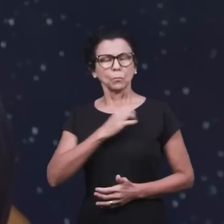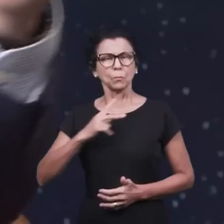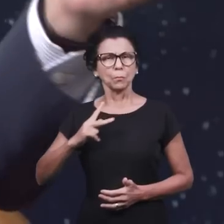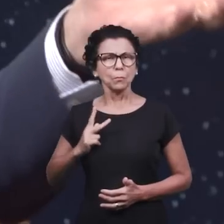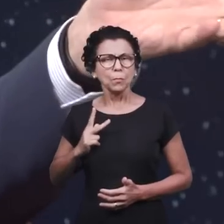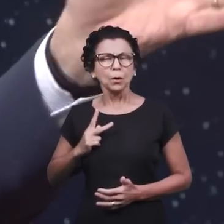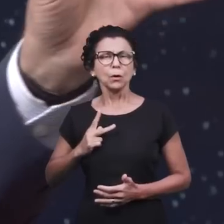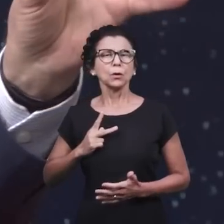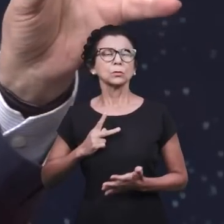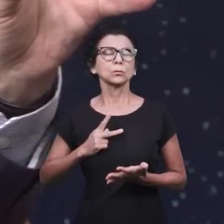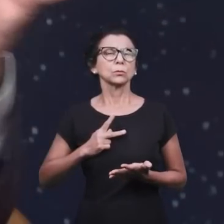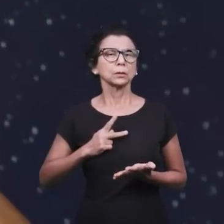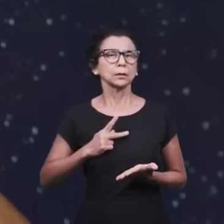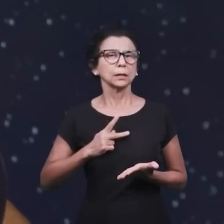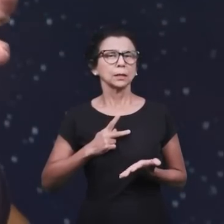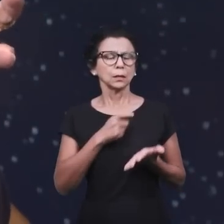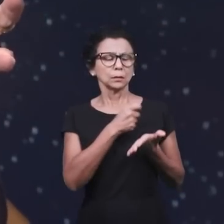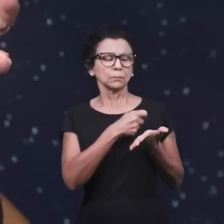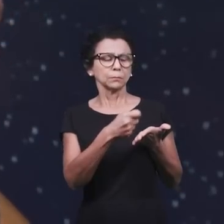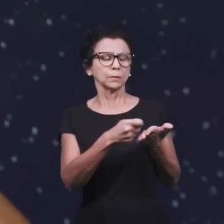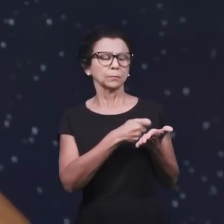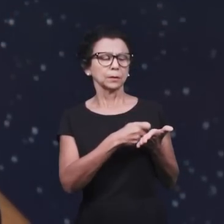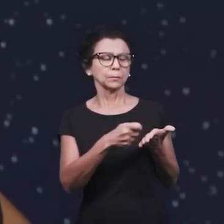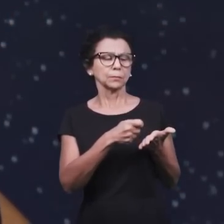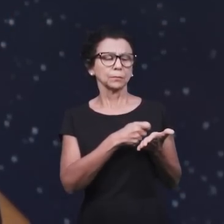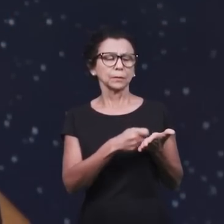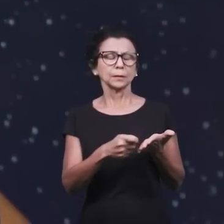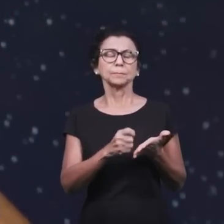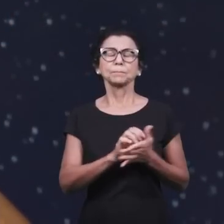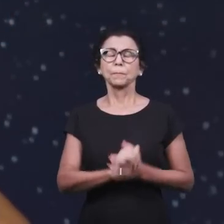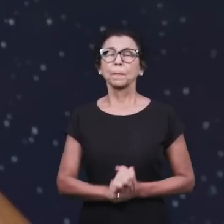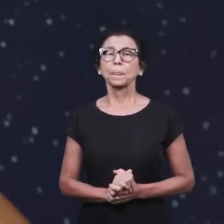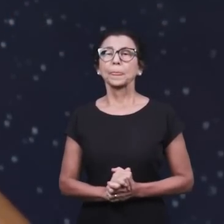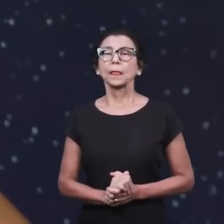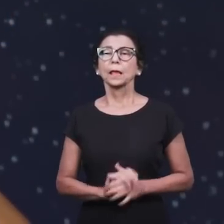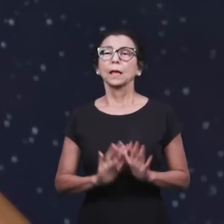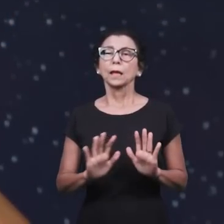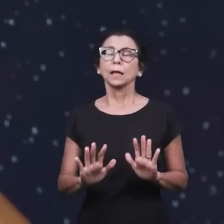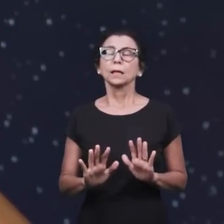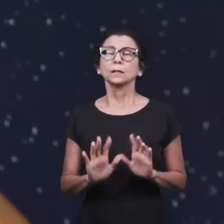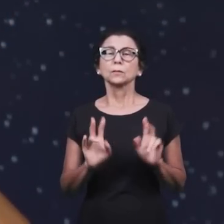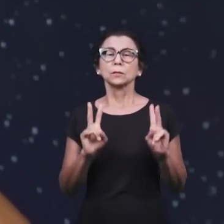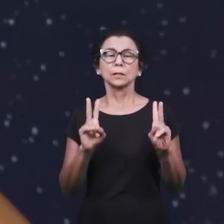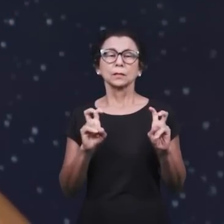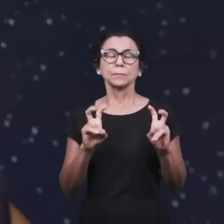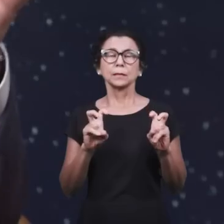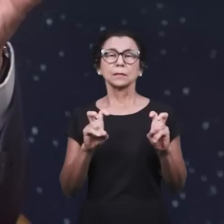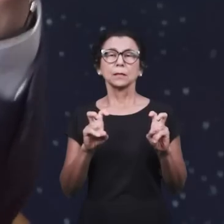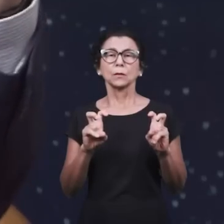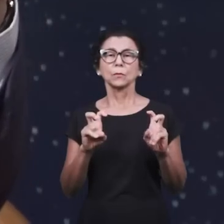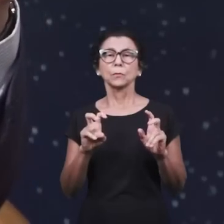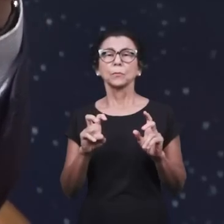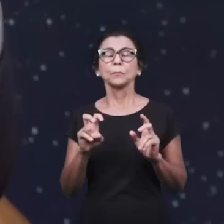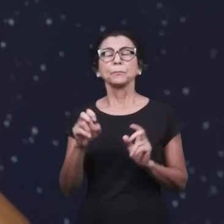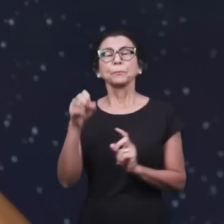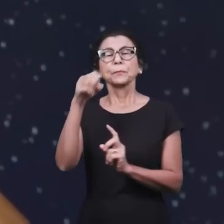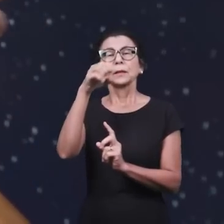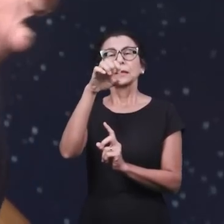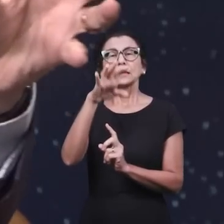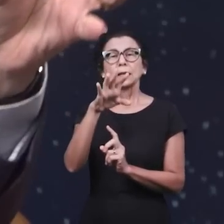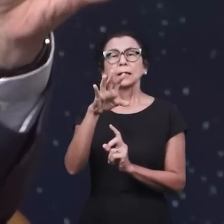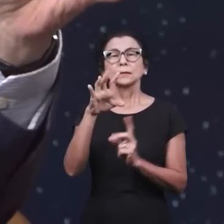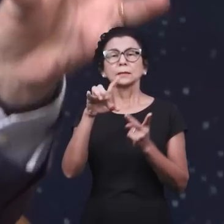tudo aquilo que lhe é orientado, ele usa a seguinte expressão: graça e paz. Então, Um